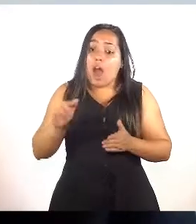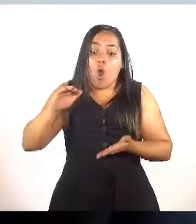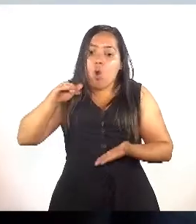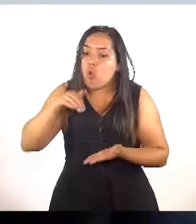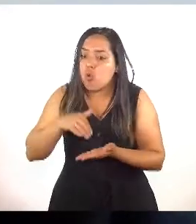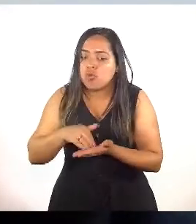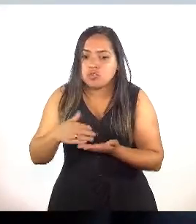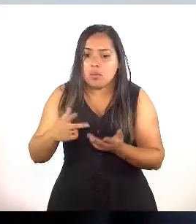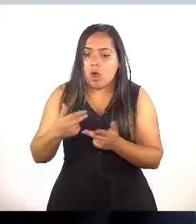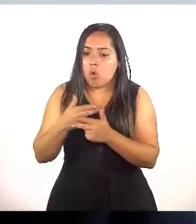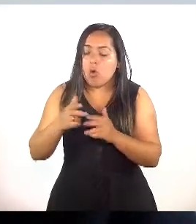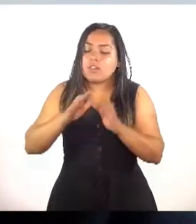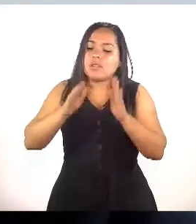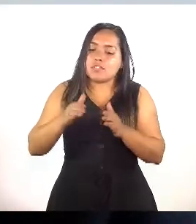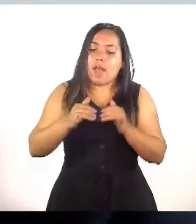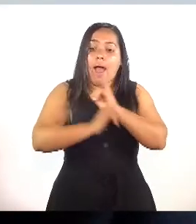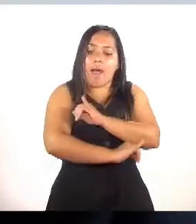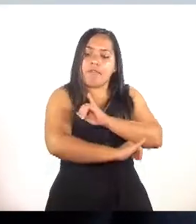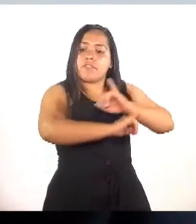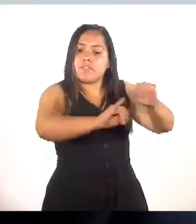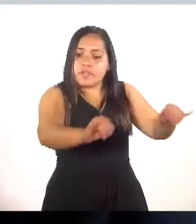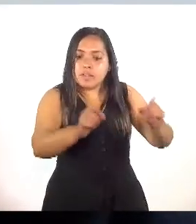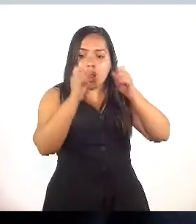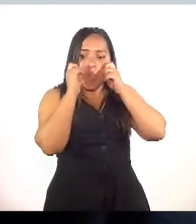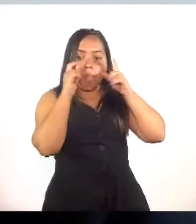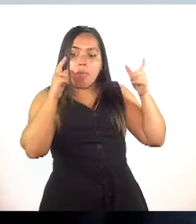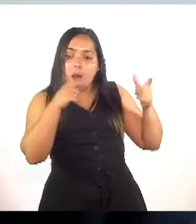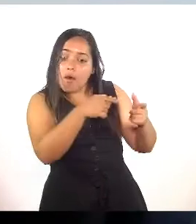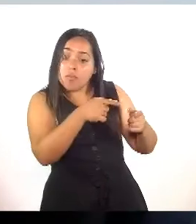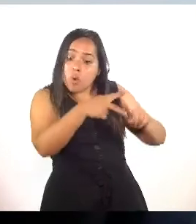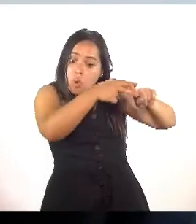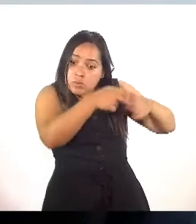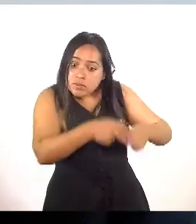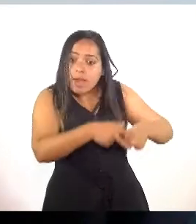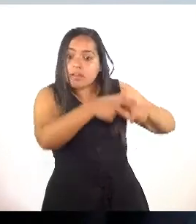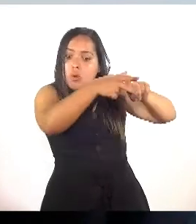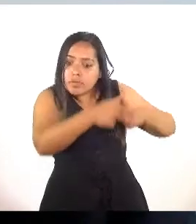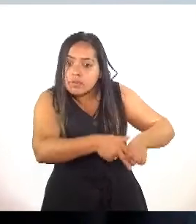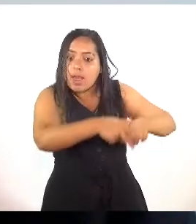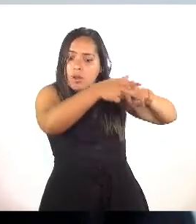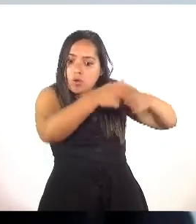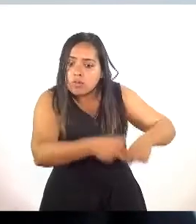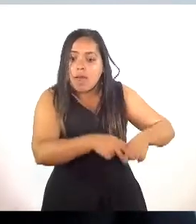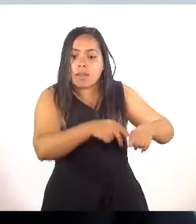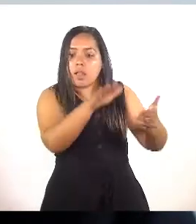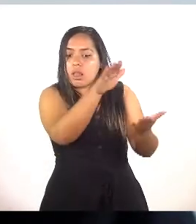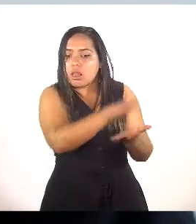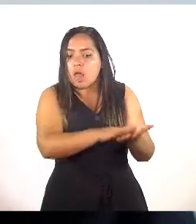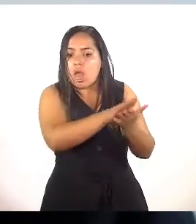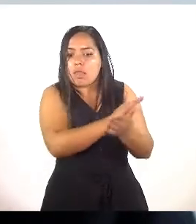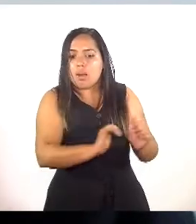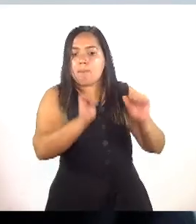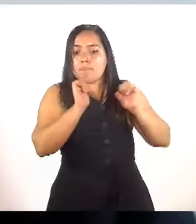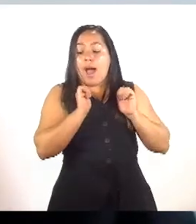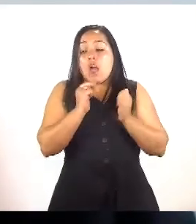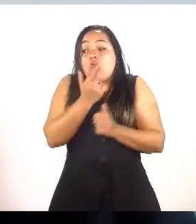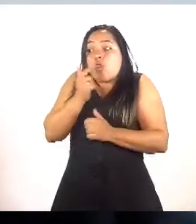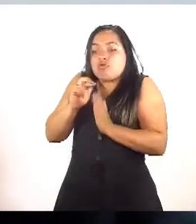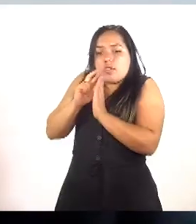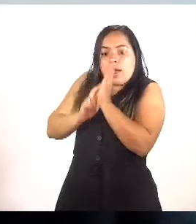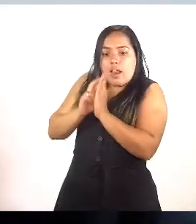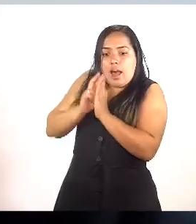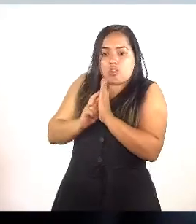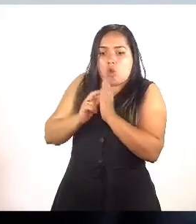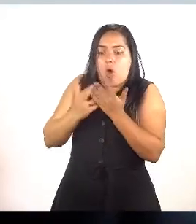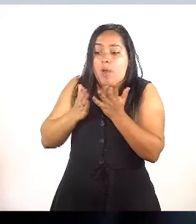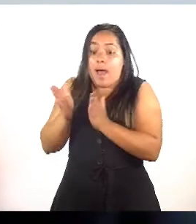as etapas de alerta, de oportunidade de correção. Então, chegando ao processo, eu não tive acesso ao relatório detalhado